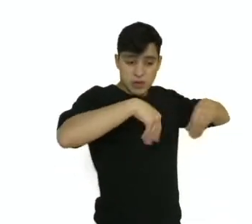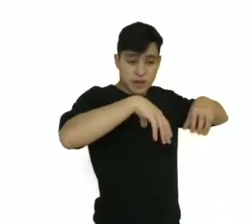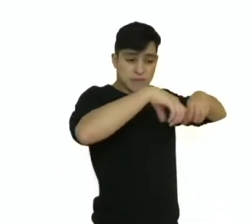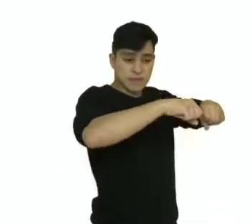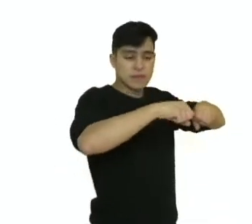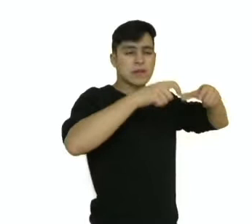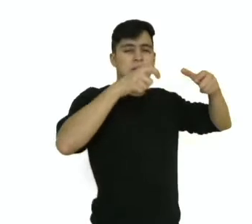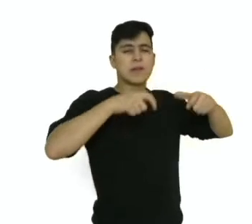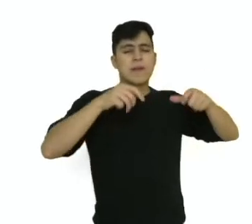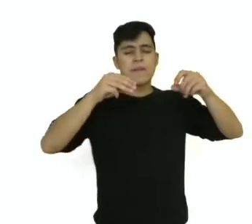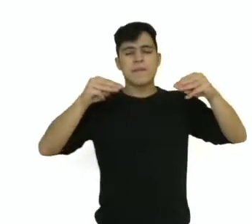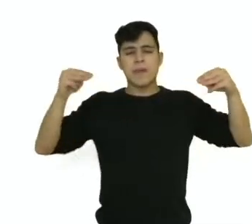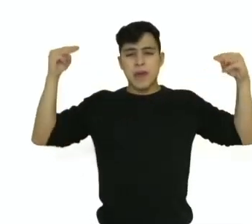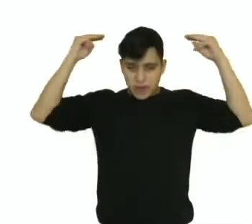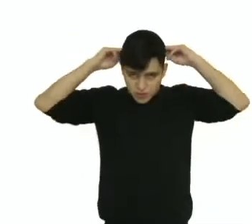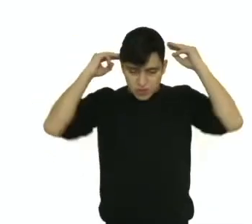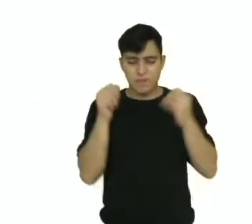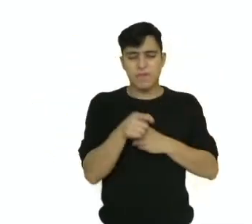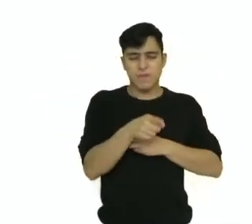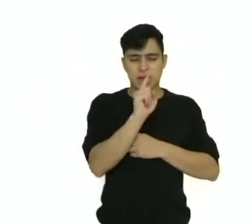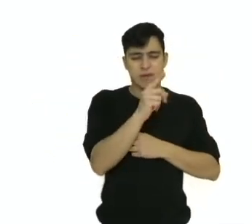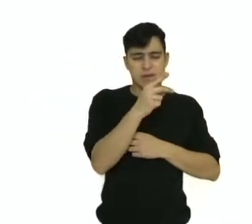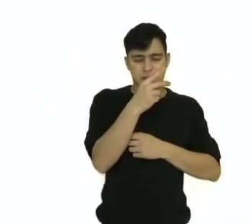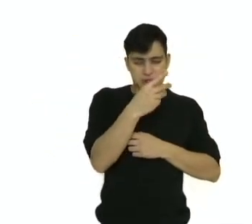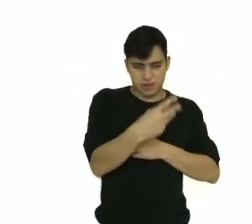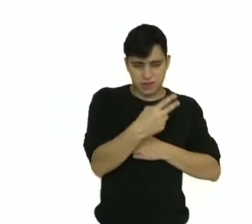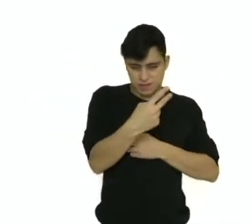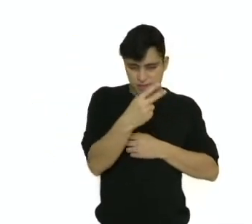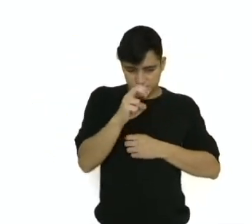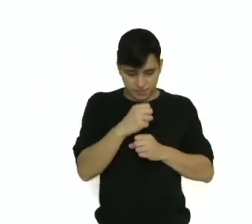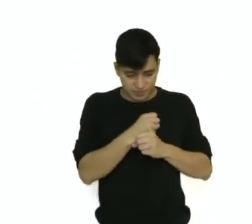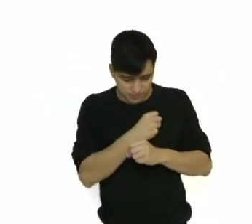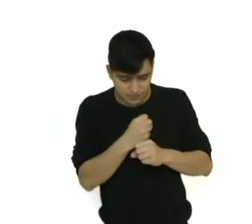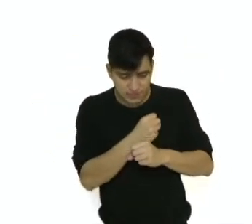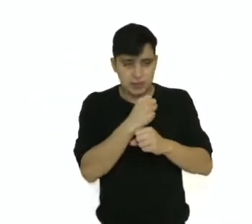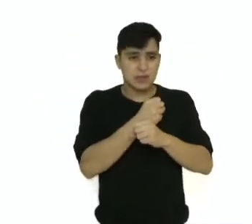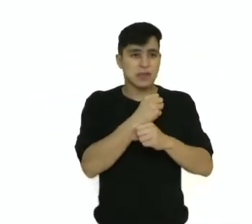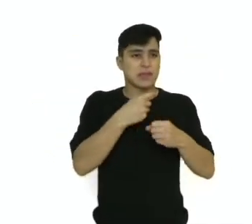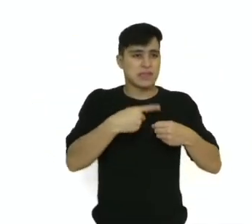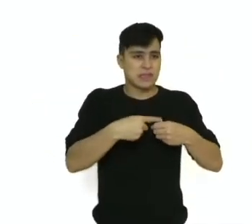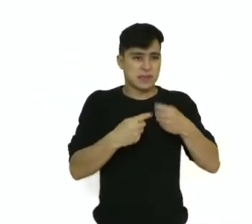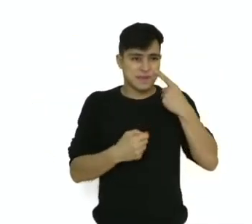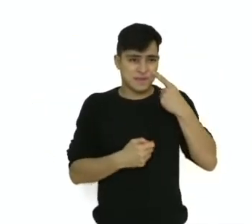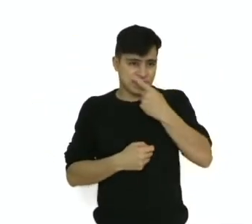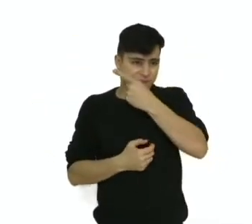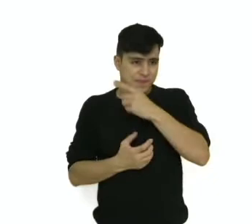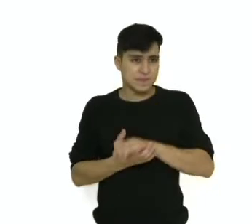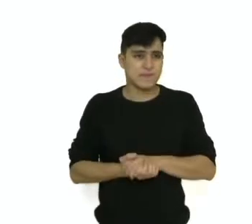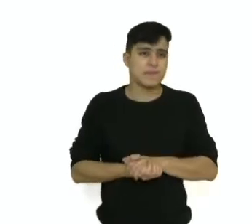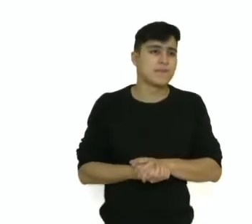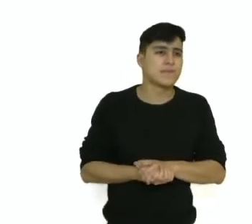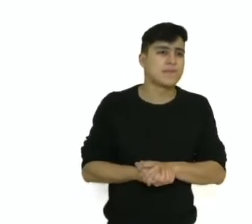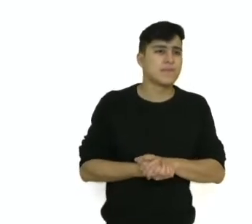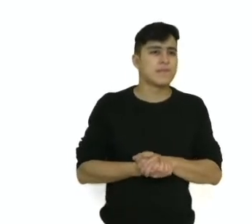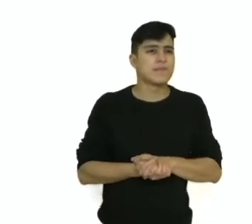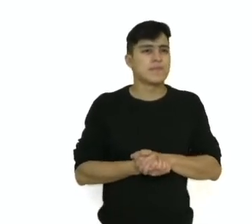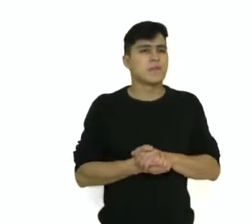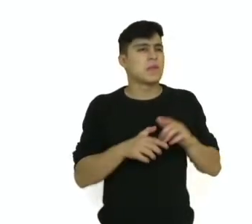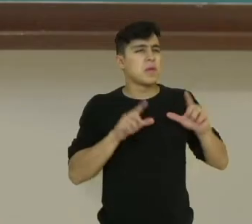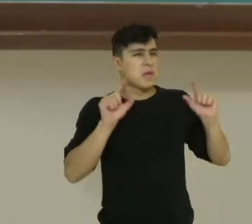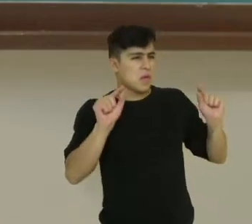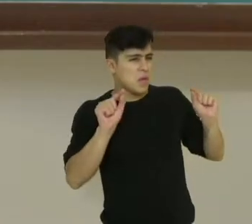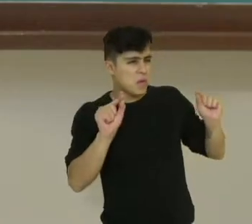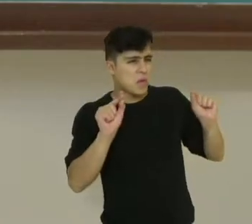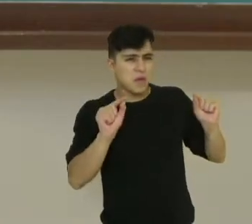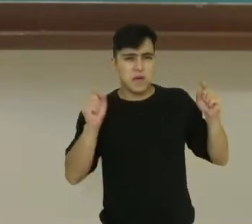em 1325 e lá ergueram a cidade de Tenochtitlan, como está mostrando aqui no mapa. Ou seja, então eles